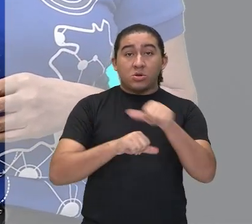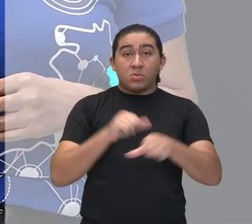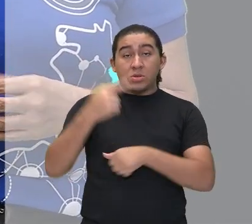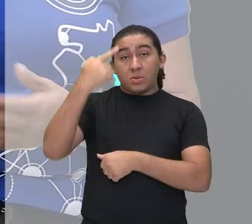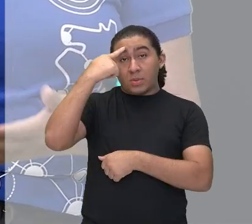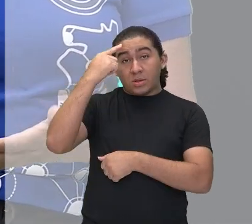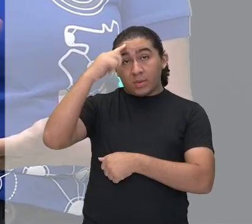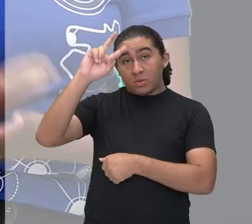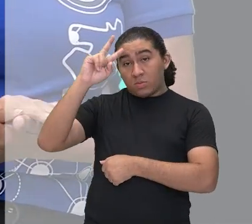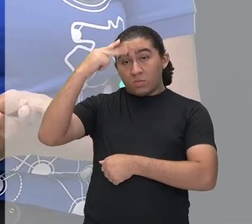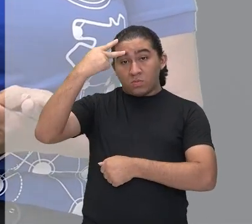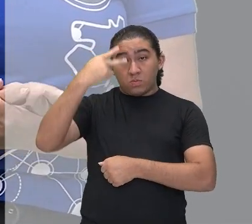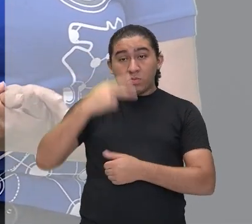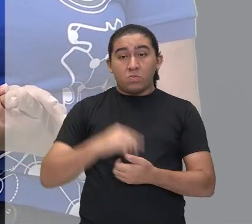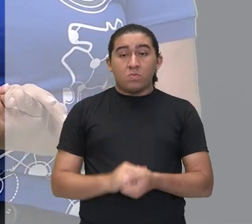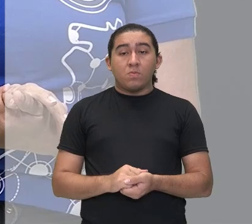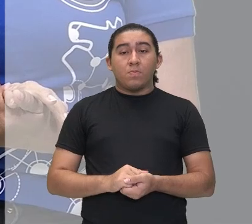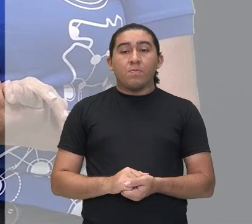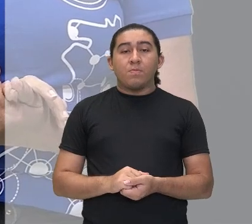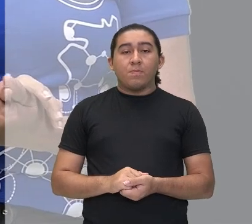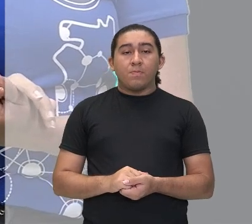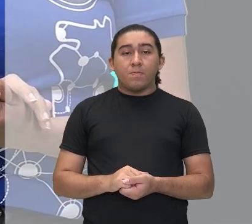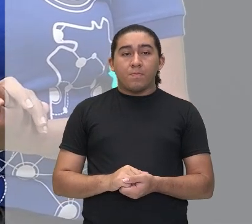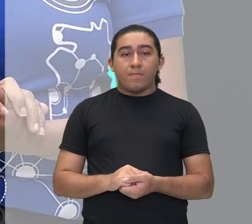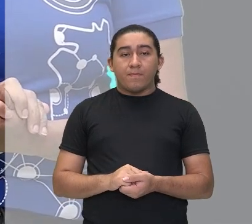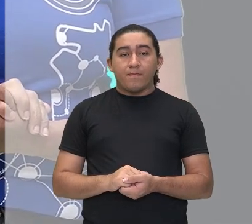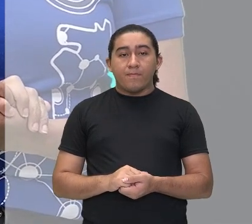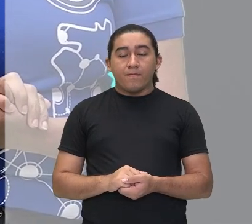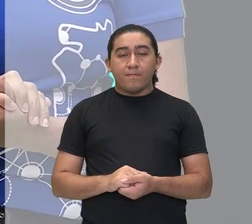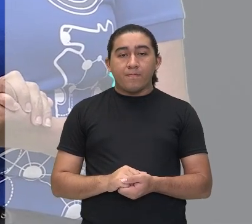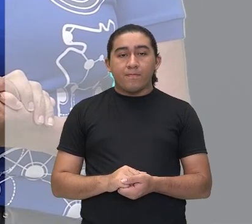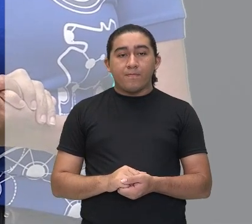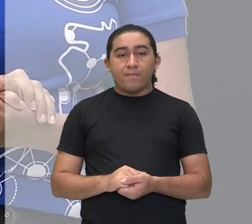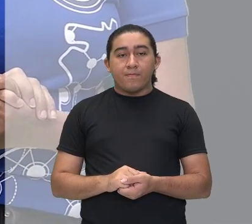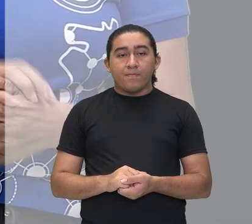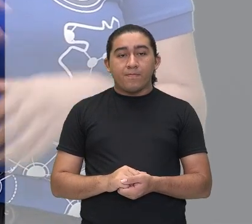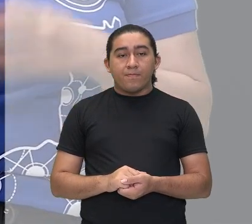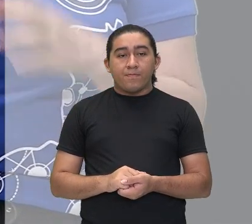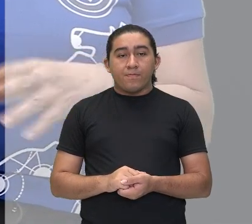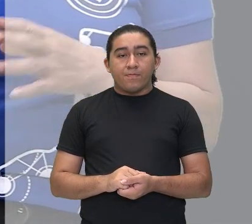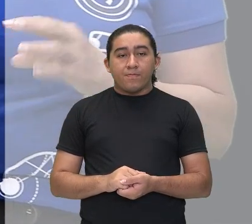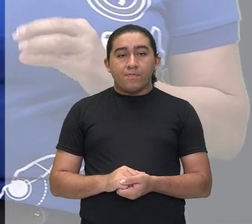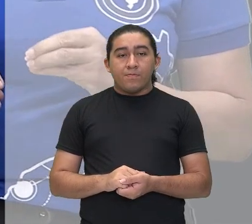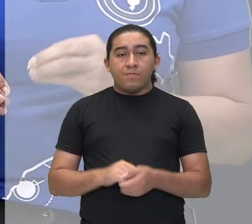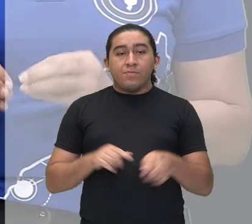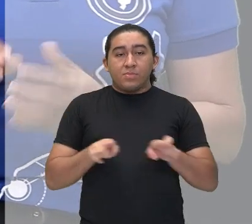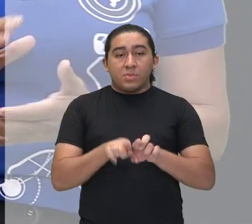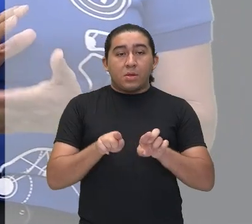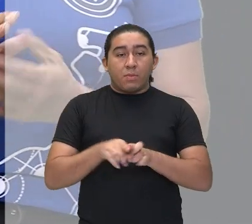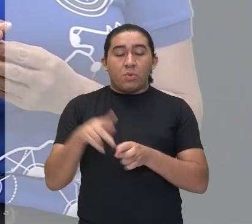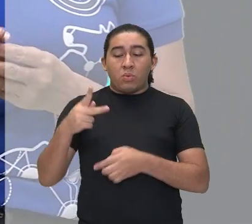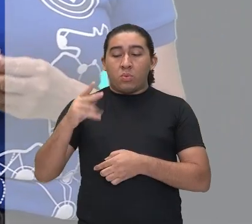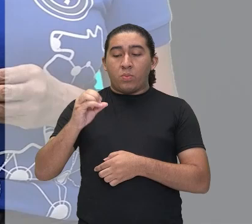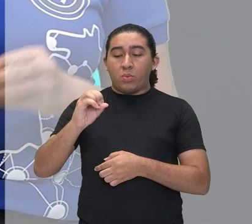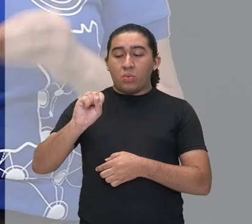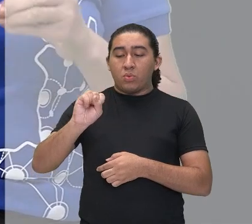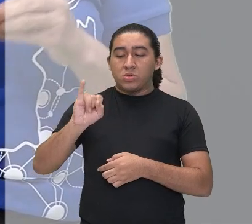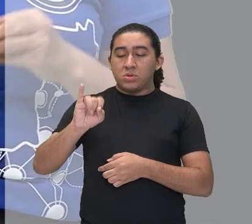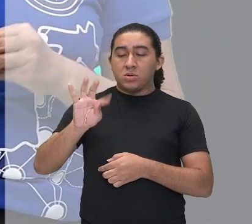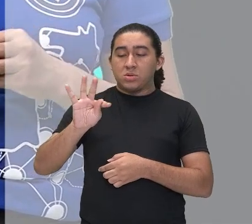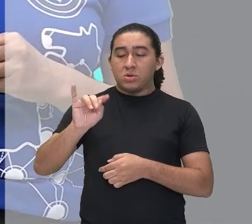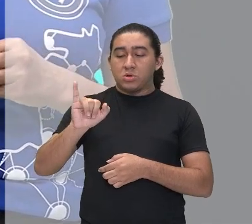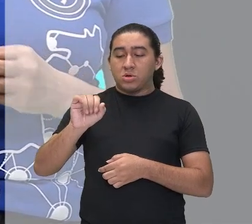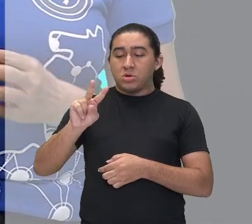pensamento. Então, o positivismo, essas são correntes filosóficas, né, considera